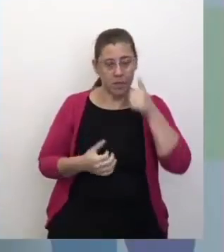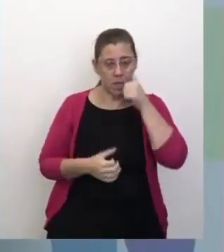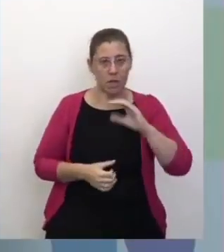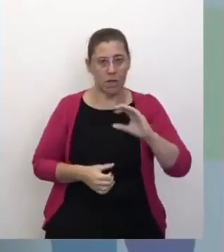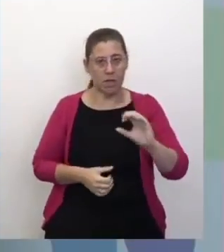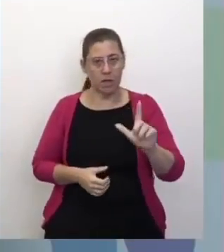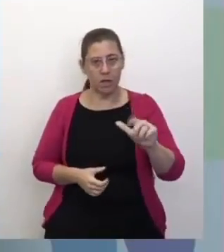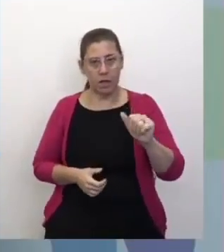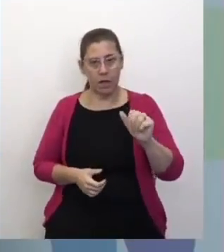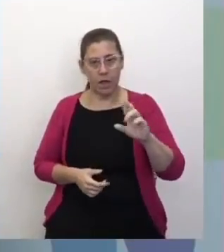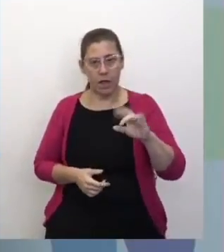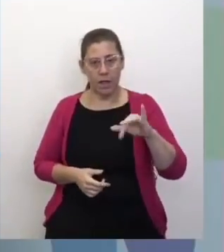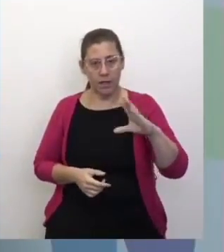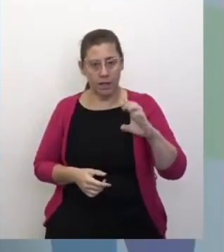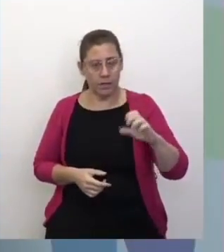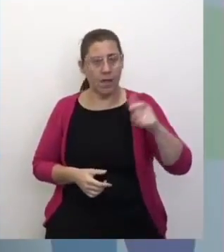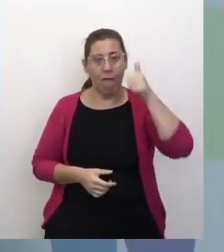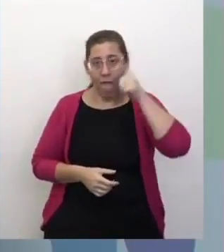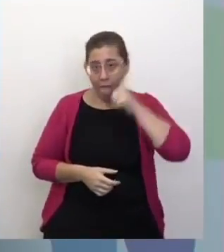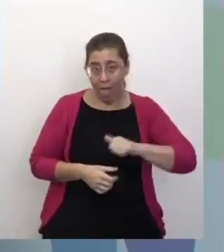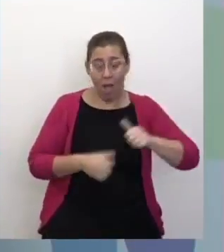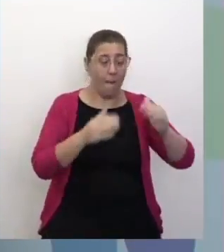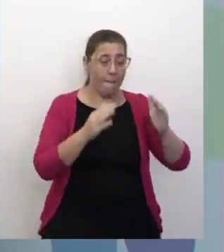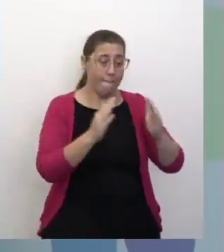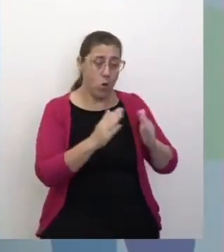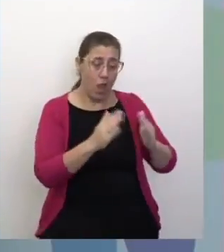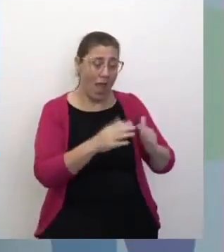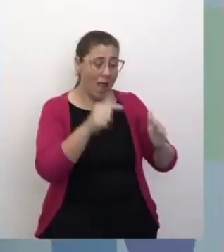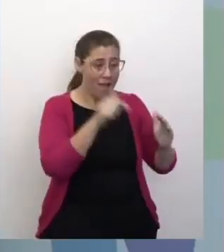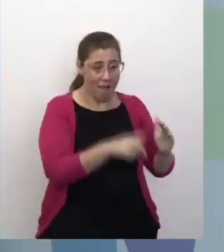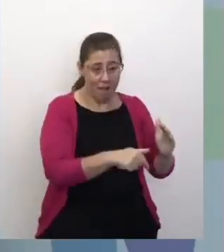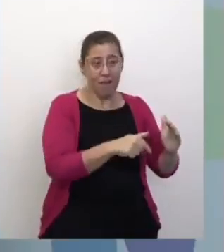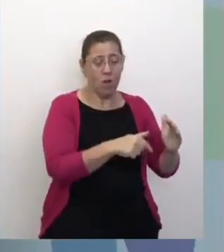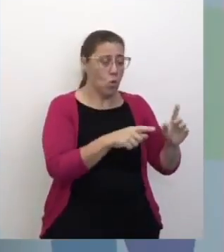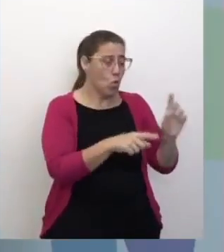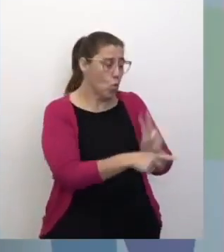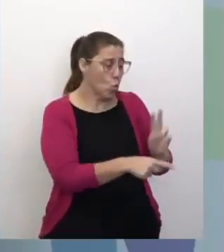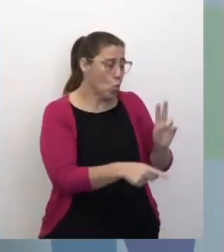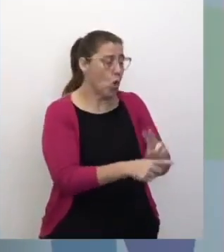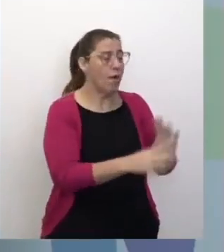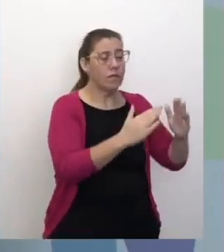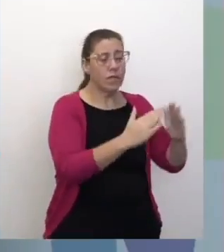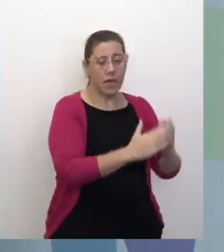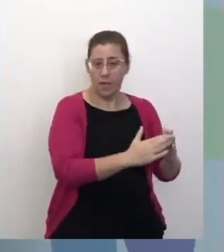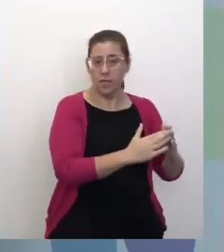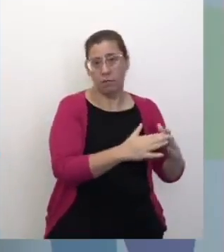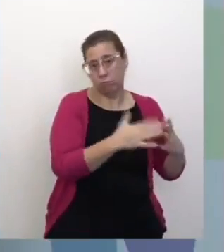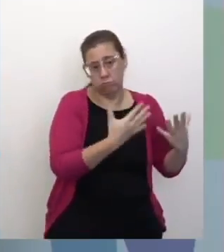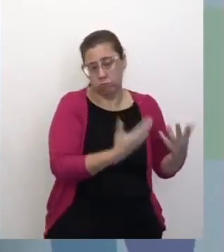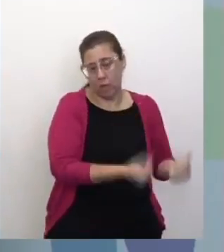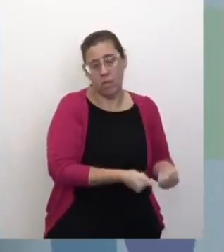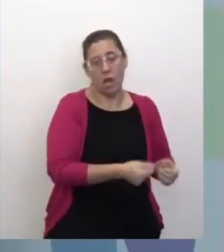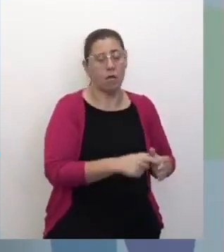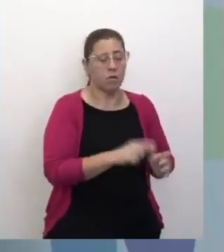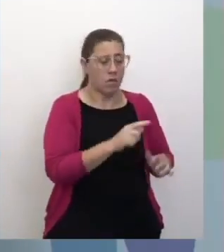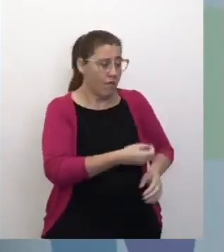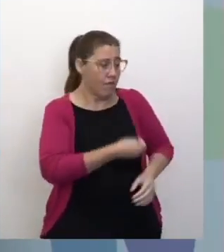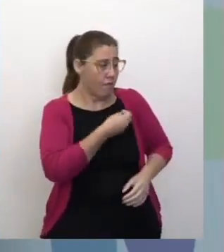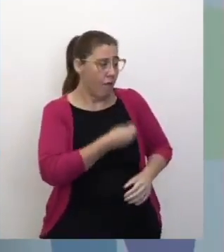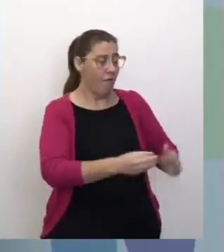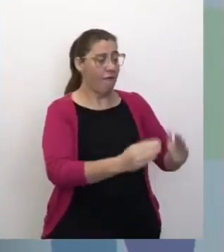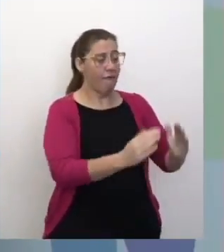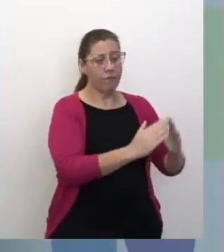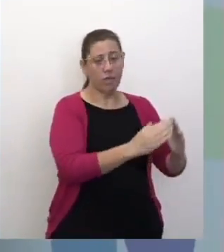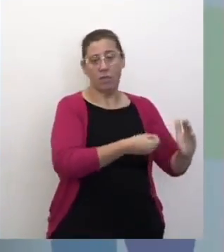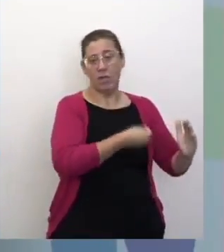Clarice Lispector, ela era uma dona de casa. Então, ela escreveu sobre uma dona de casa e a aceitação que é você viver uma vida de dona